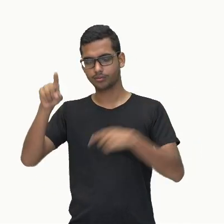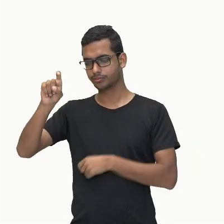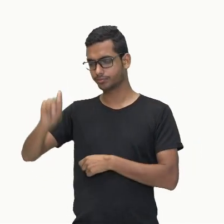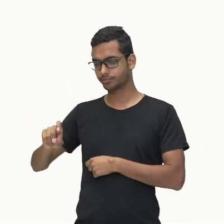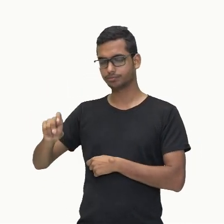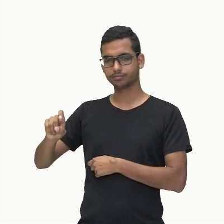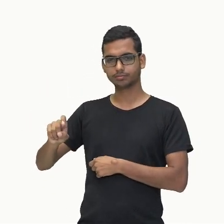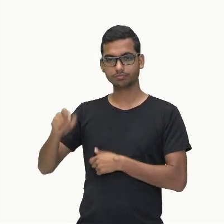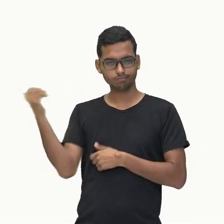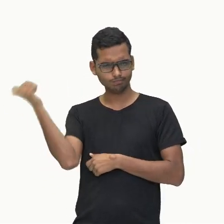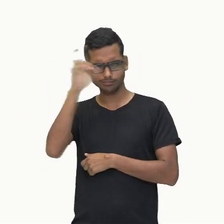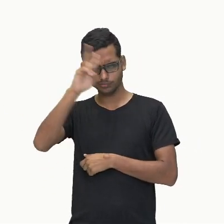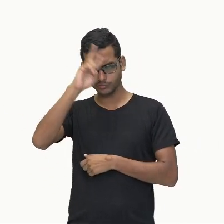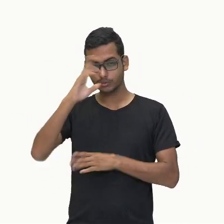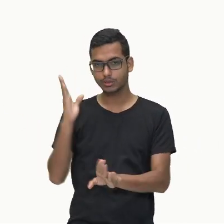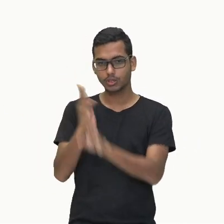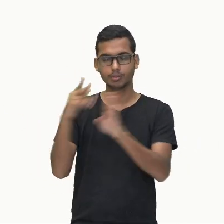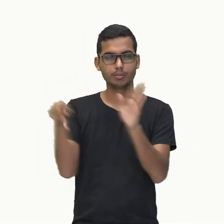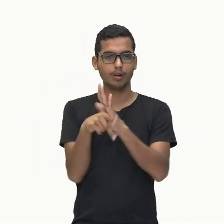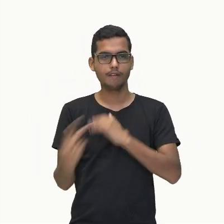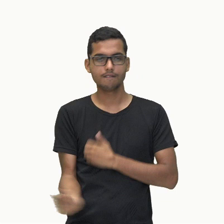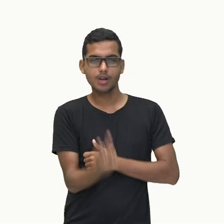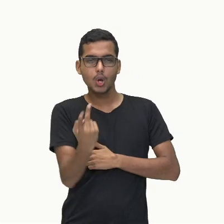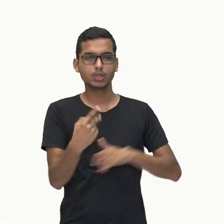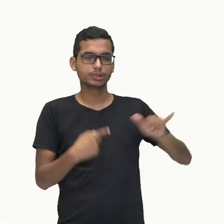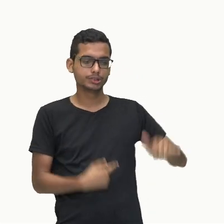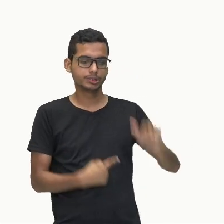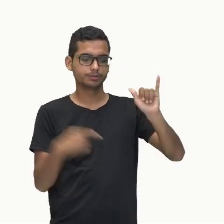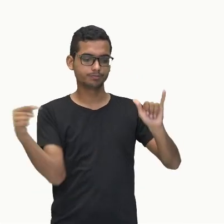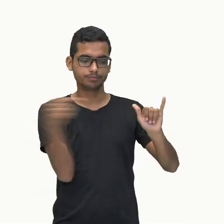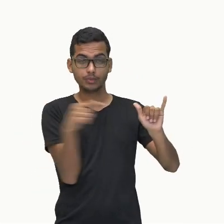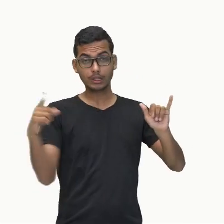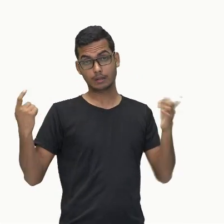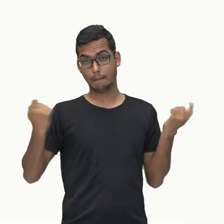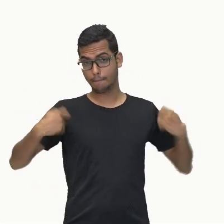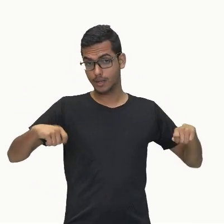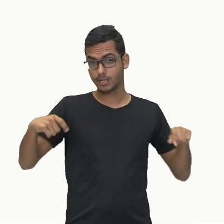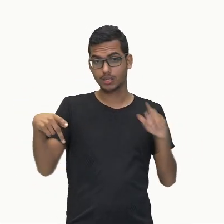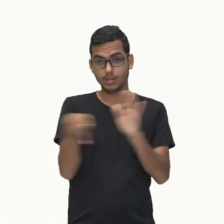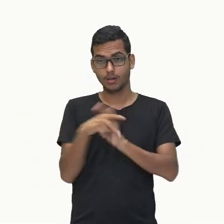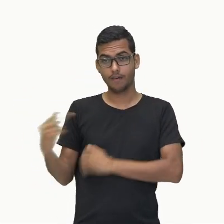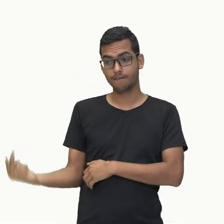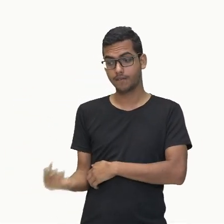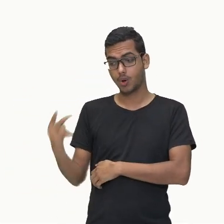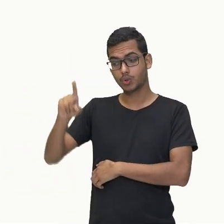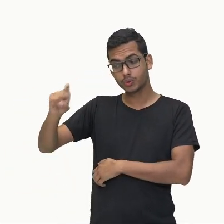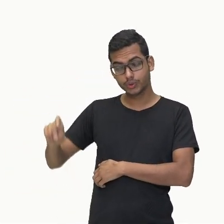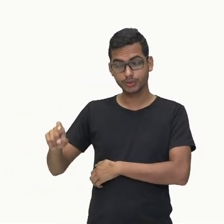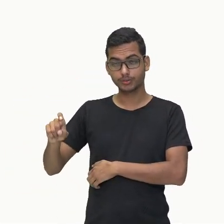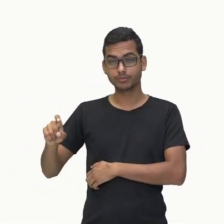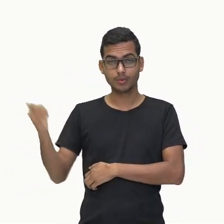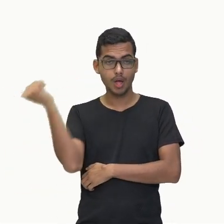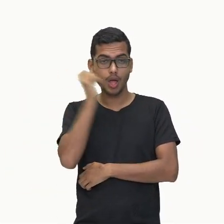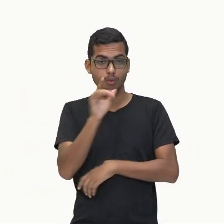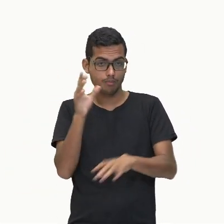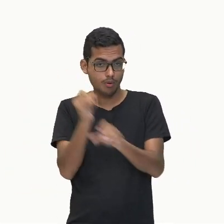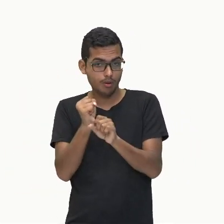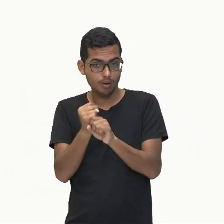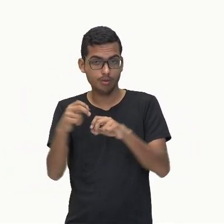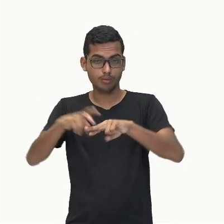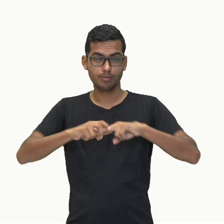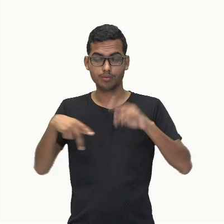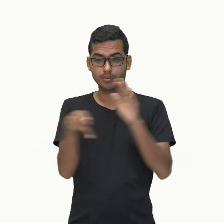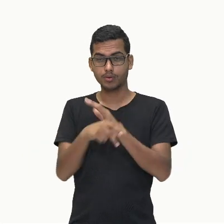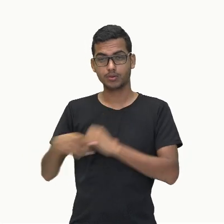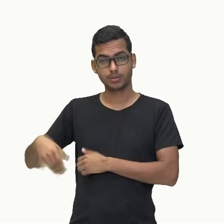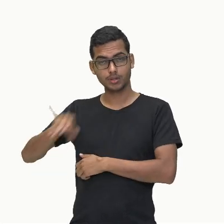para determinar lá o valor de y na relação, a gente precisa de um valor de x. Por isso que y é igual a f de